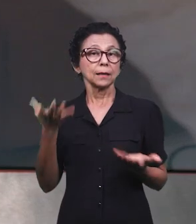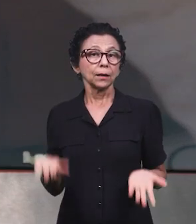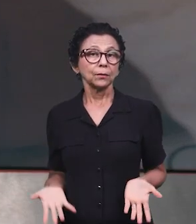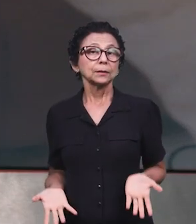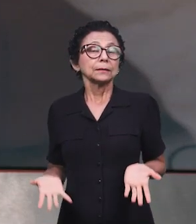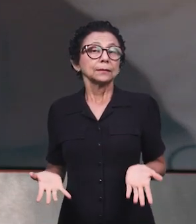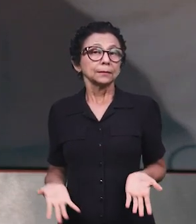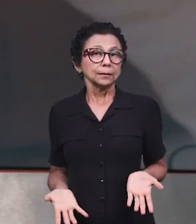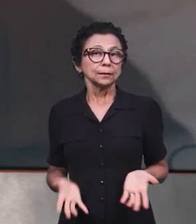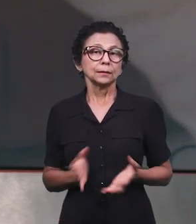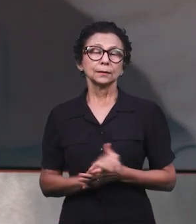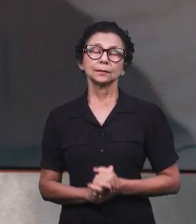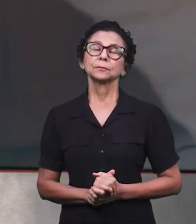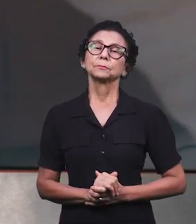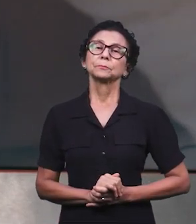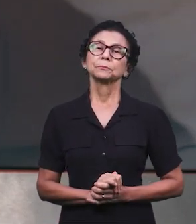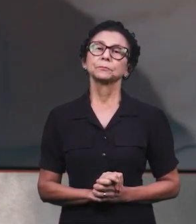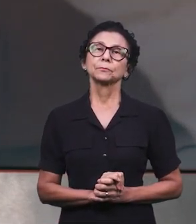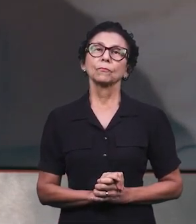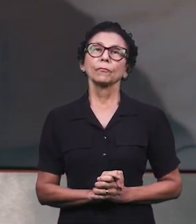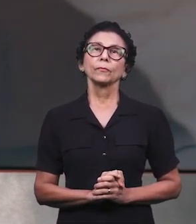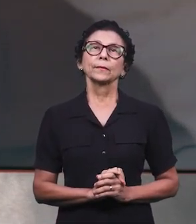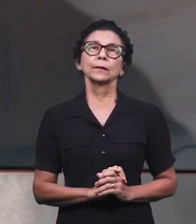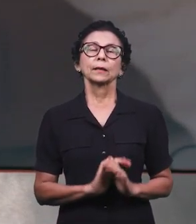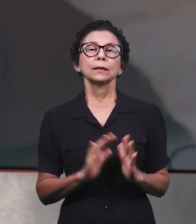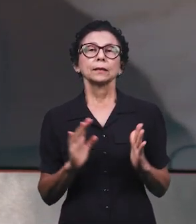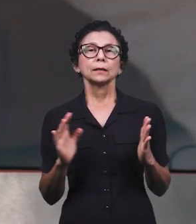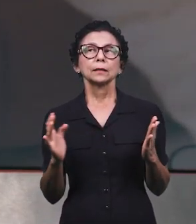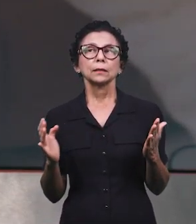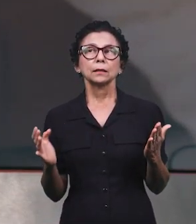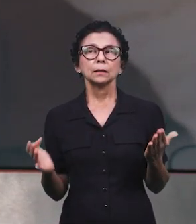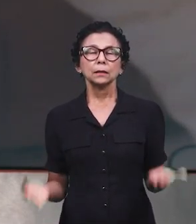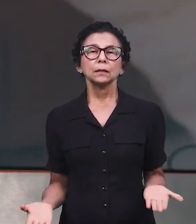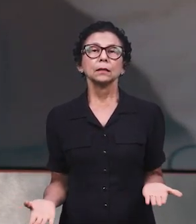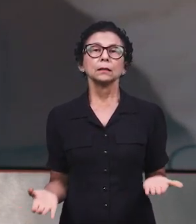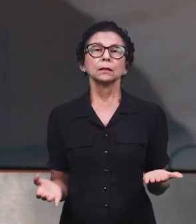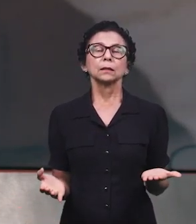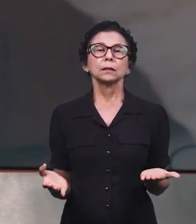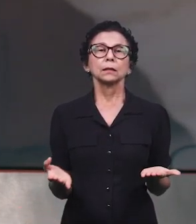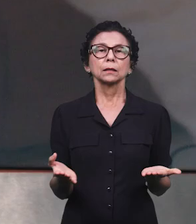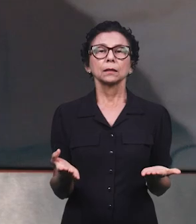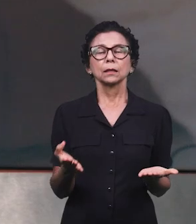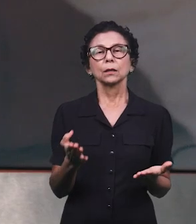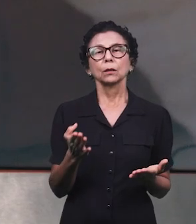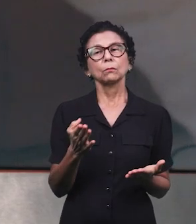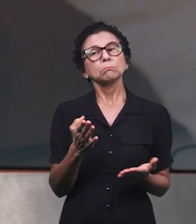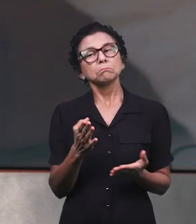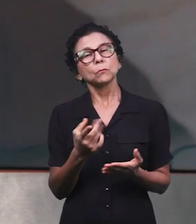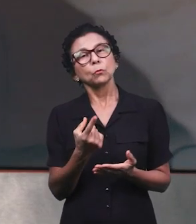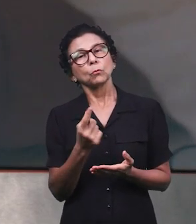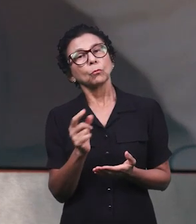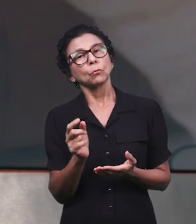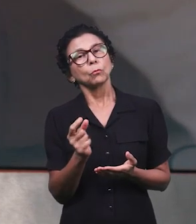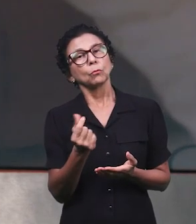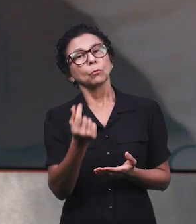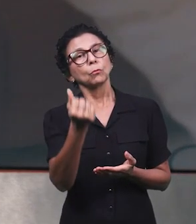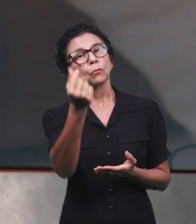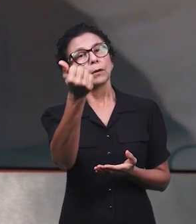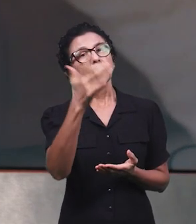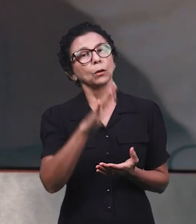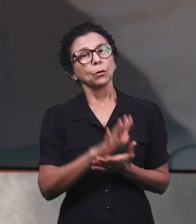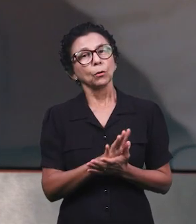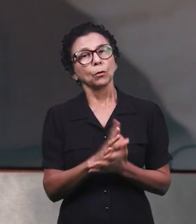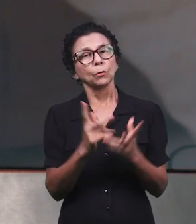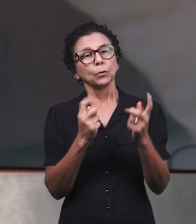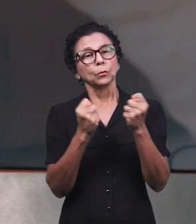reflete diretamente no preço ofertado ali na preparação e também na própria economia